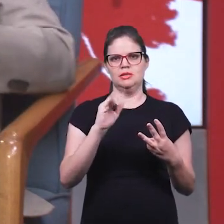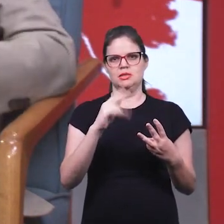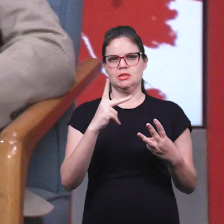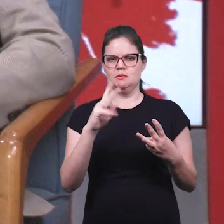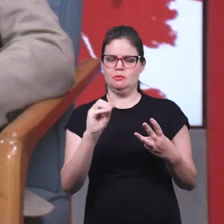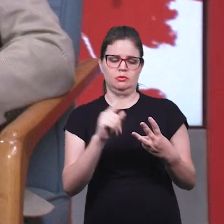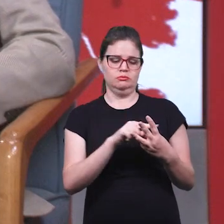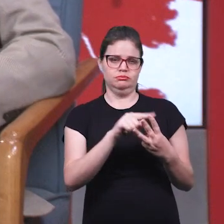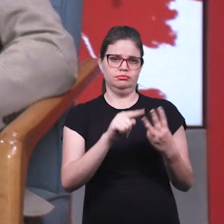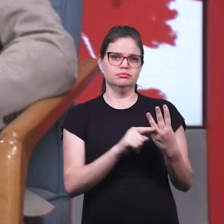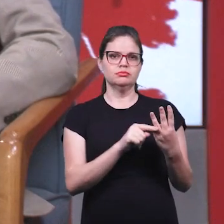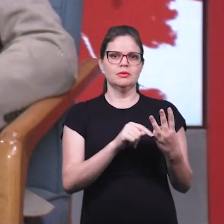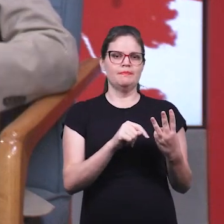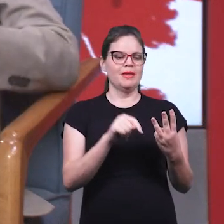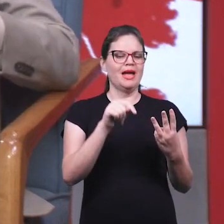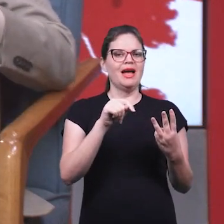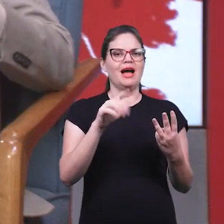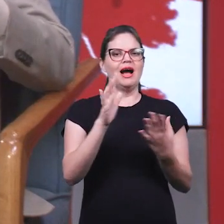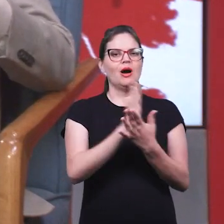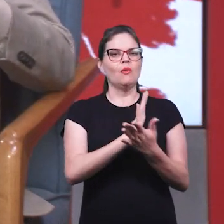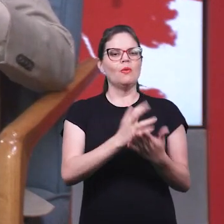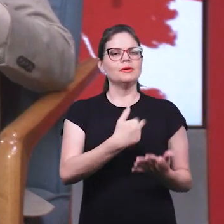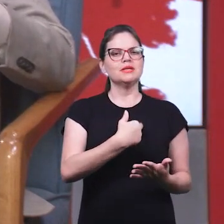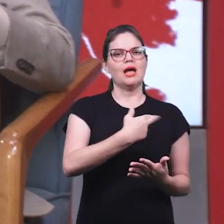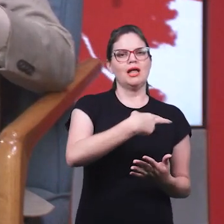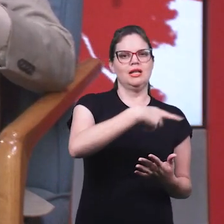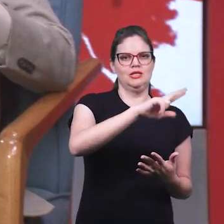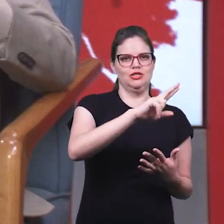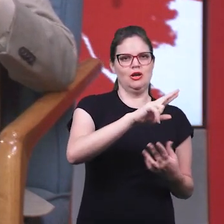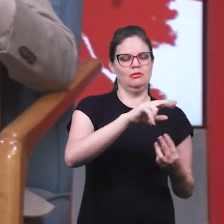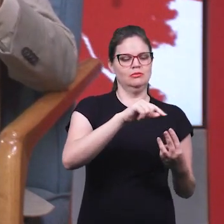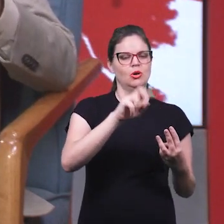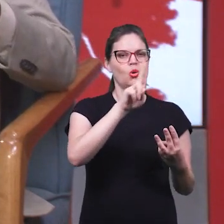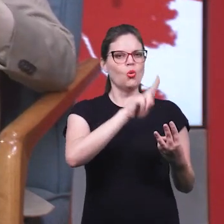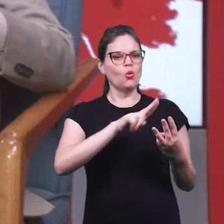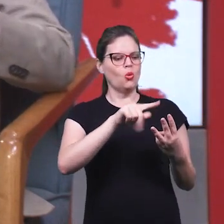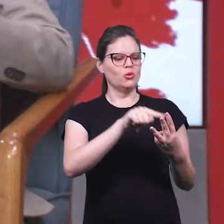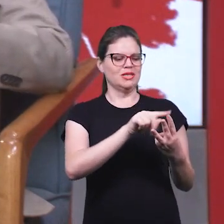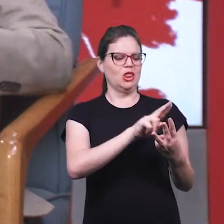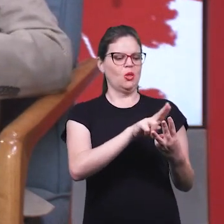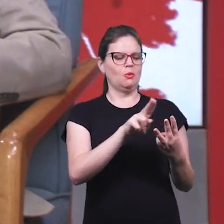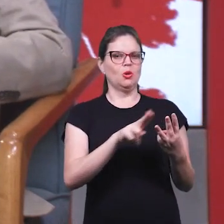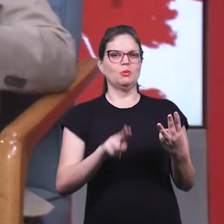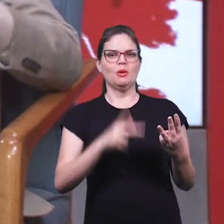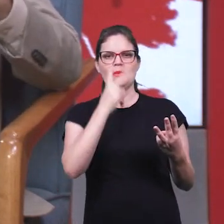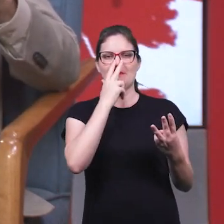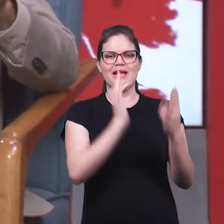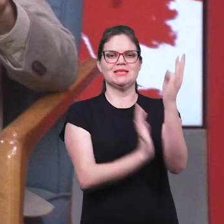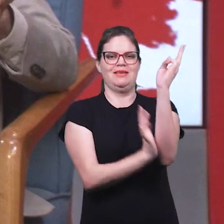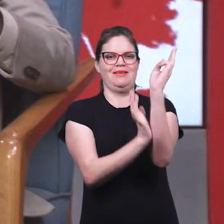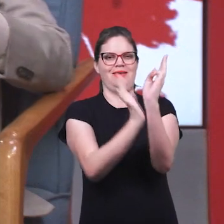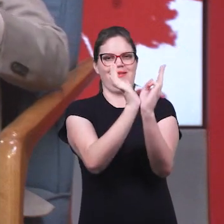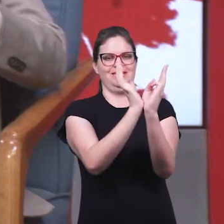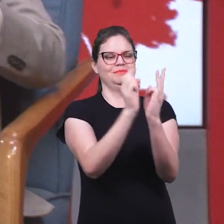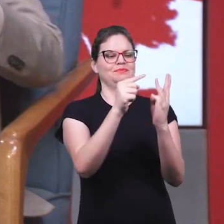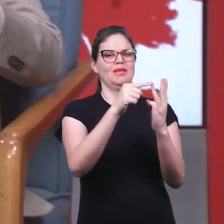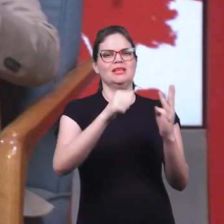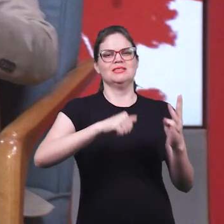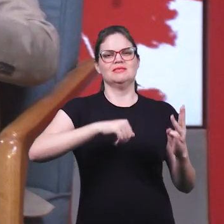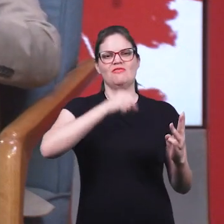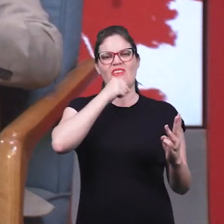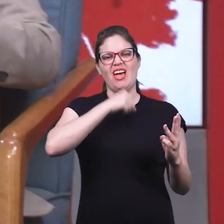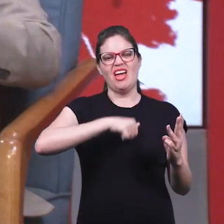igrejas transformaram isso numa questão hierárquica dentro da igreja. Os anciãos são aqueles